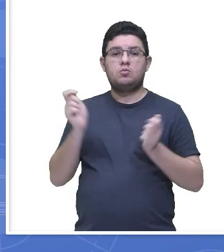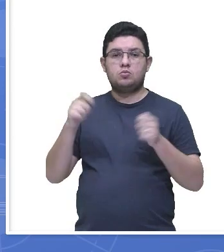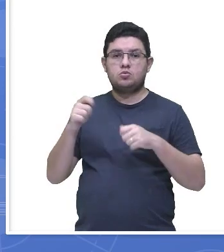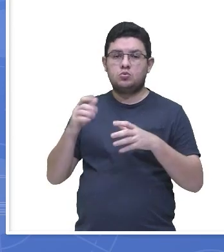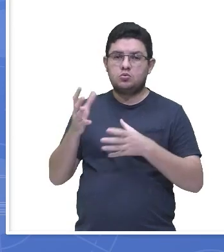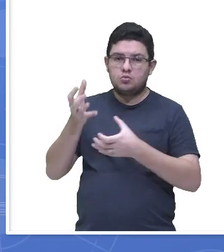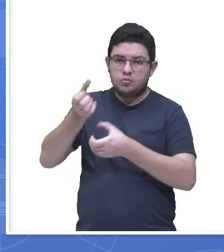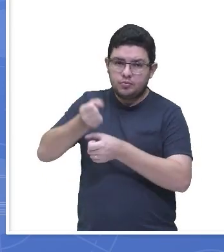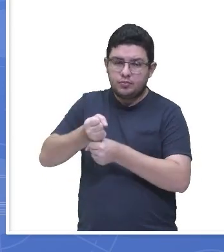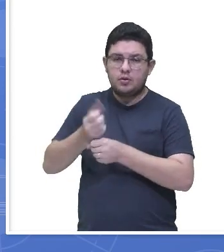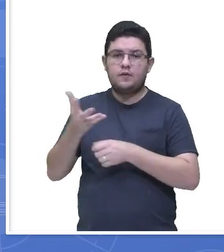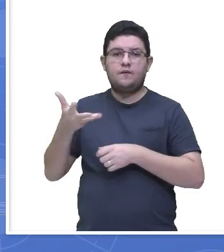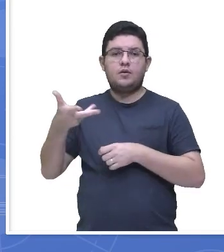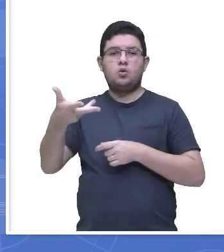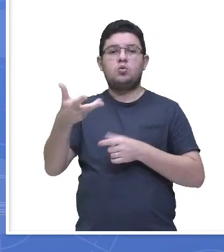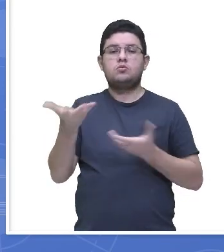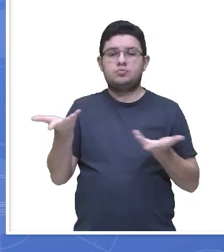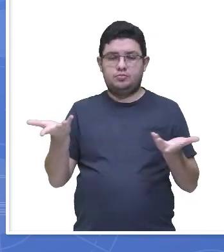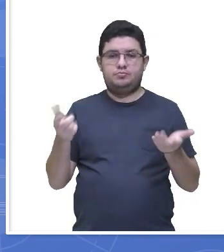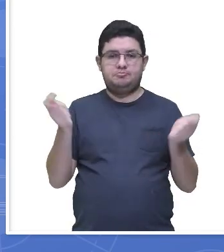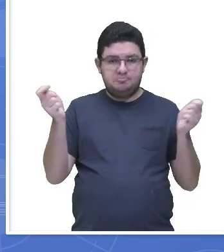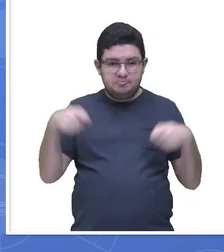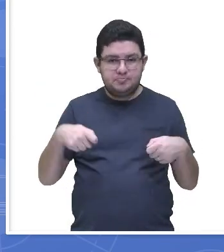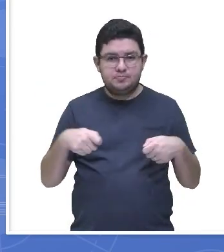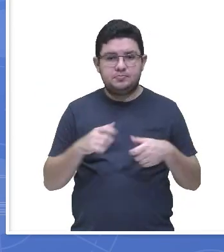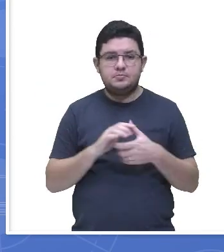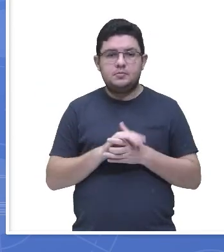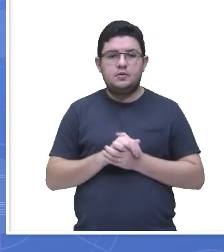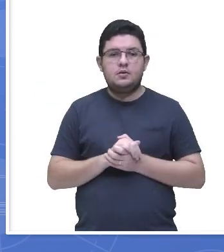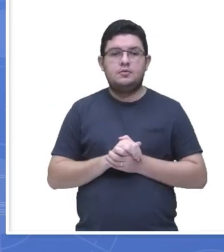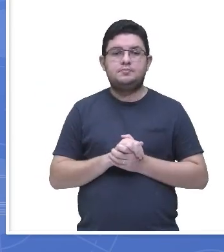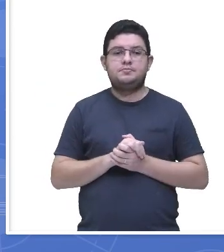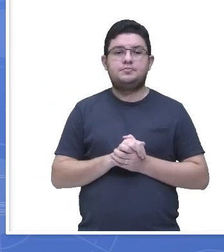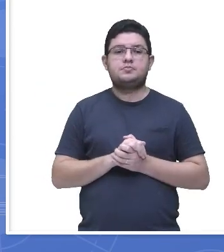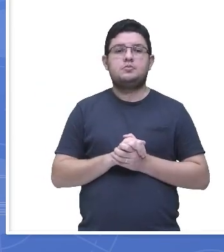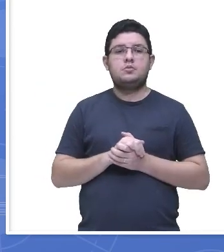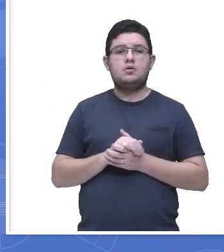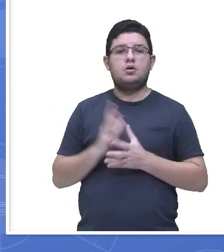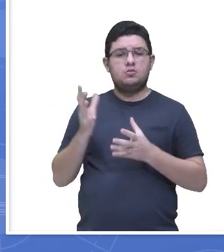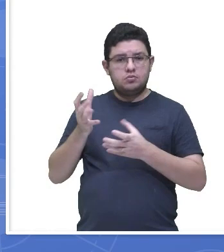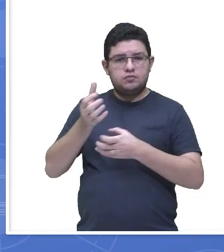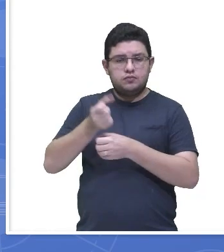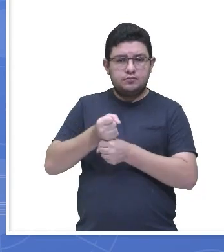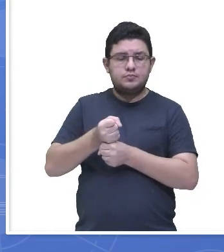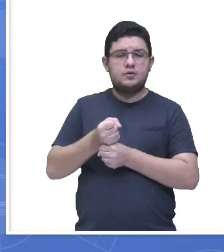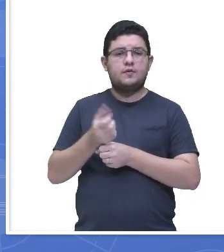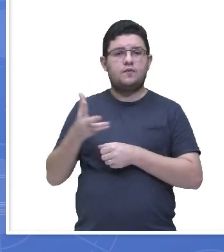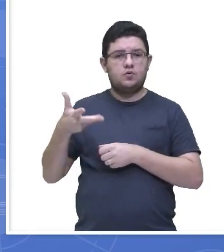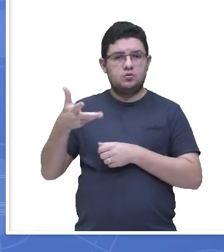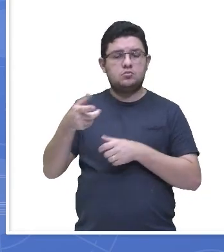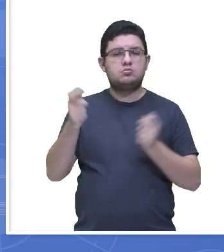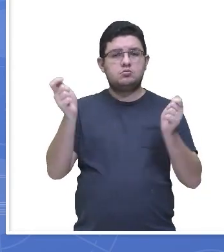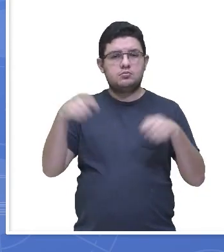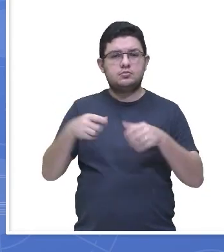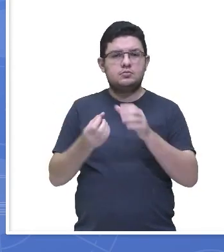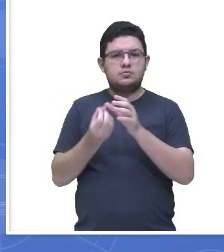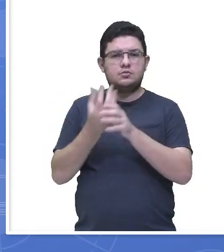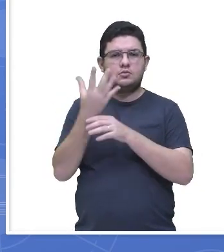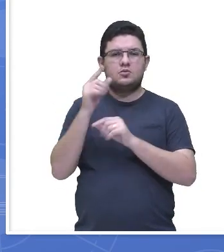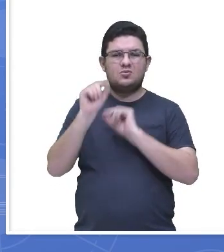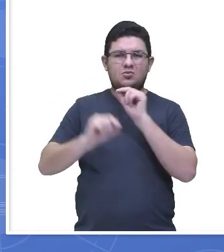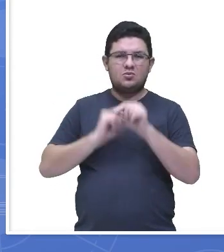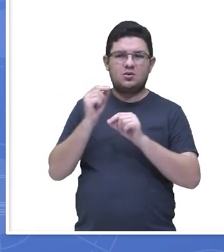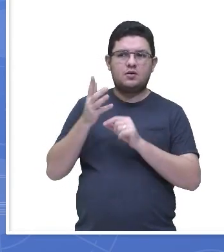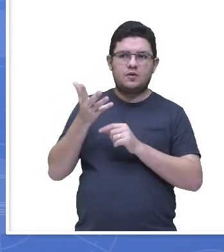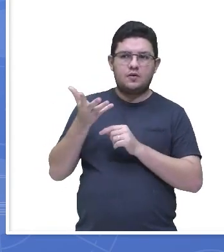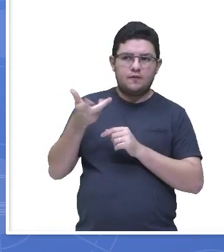valor da velocidade. Muito bem, então, né? E calculando o valor da velocidade, eu posso construir o gráfico da velocidade. Posso construir ele lá, ele